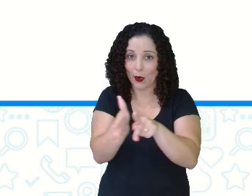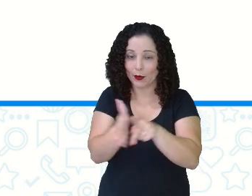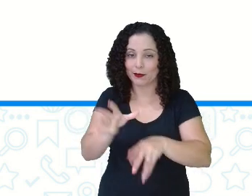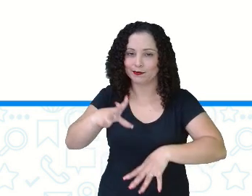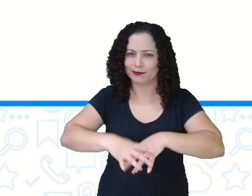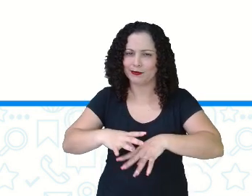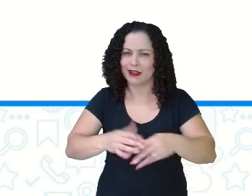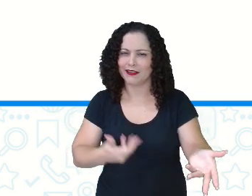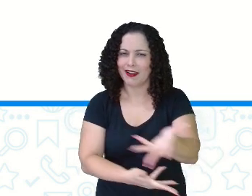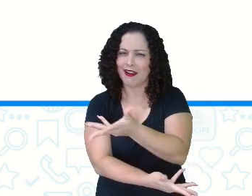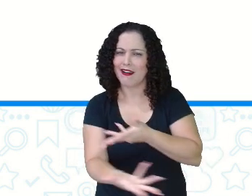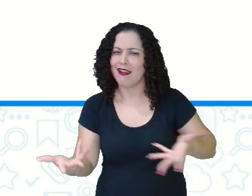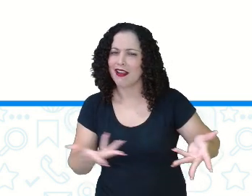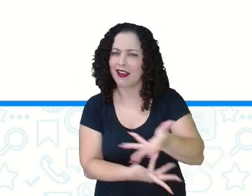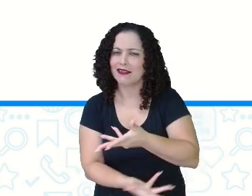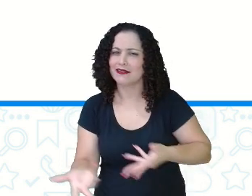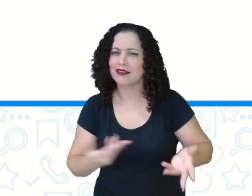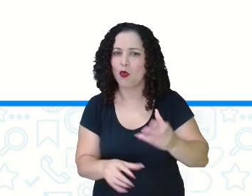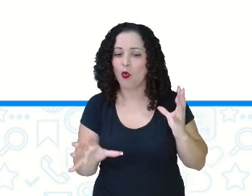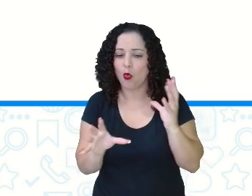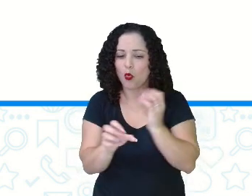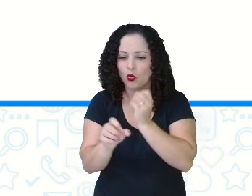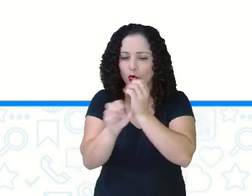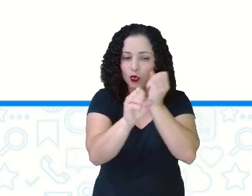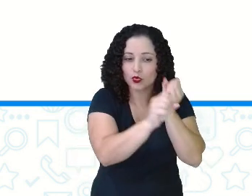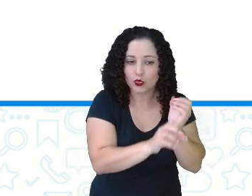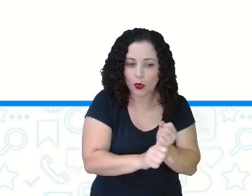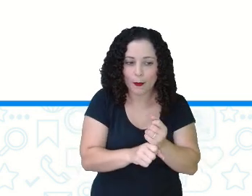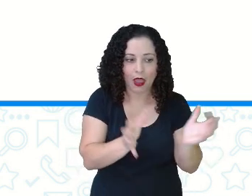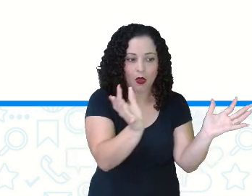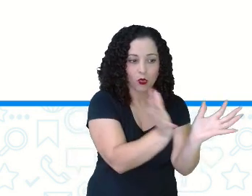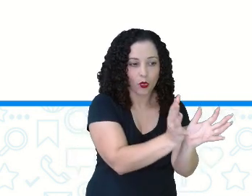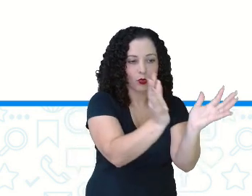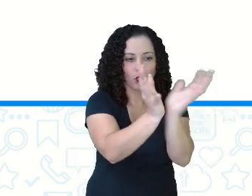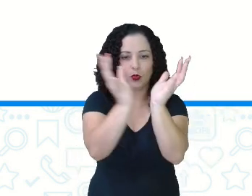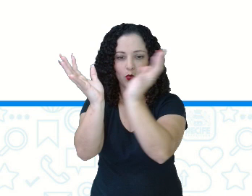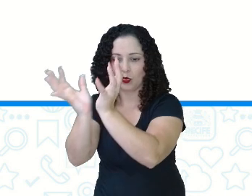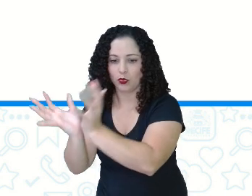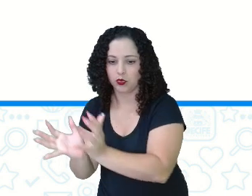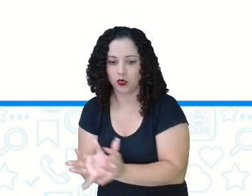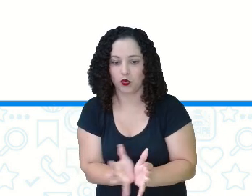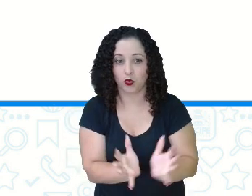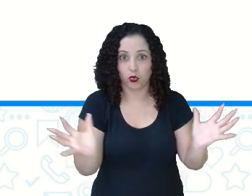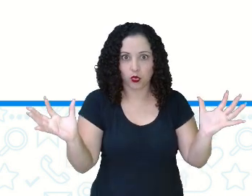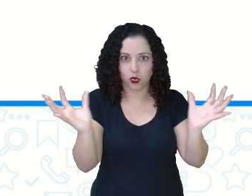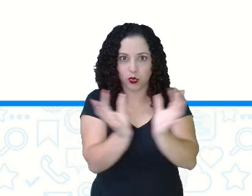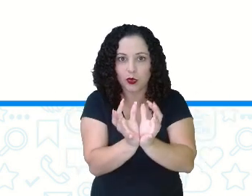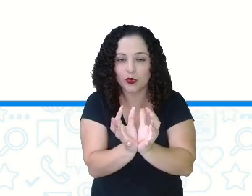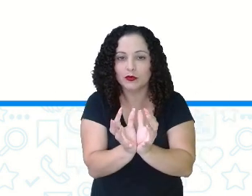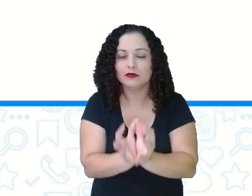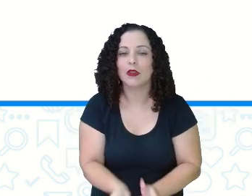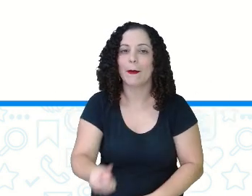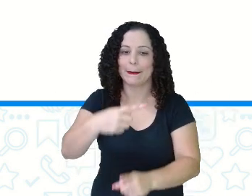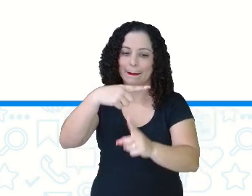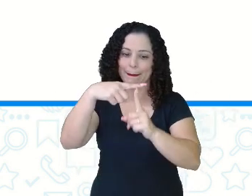está associada com a ideia de agrupar elementos de um conjunto. Para indicar uma adição,